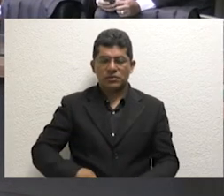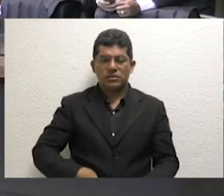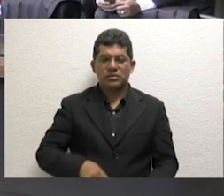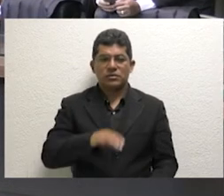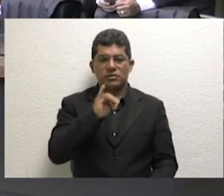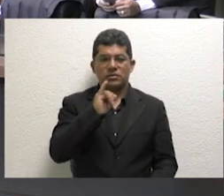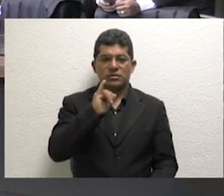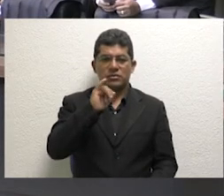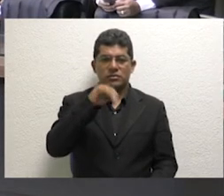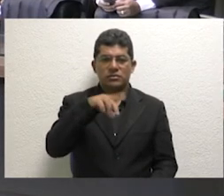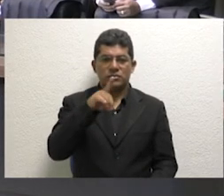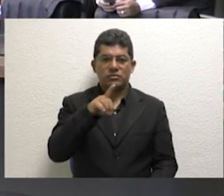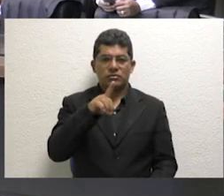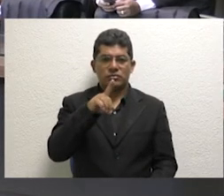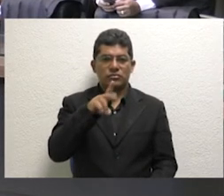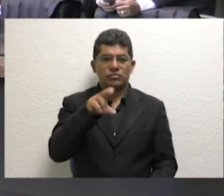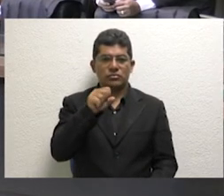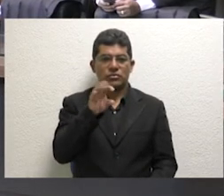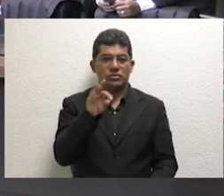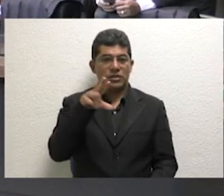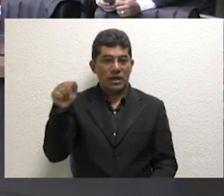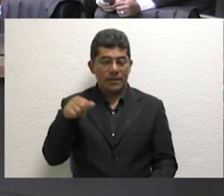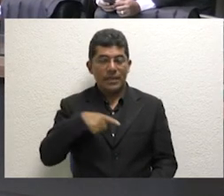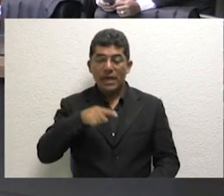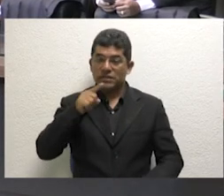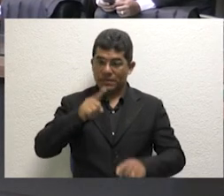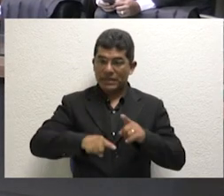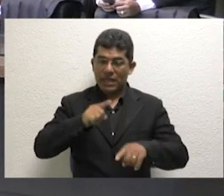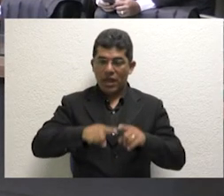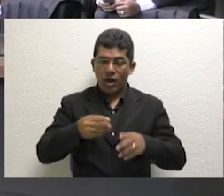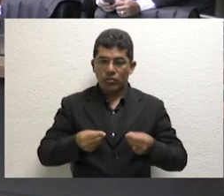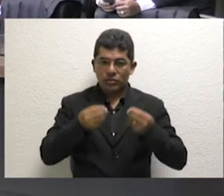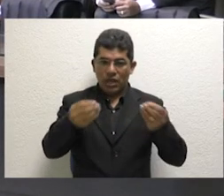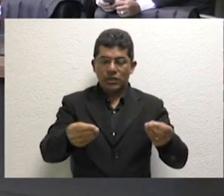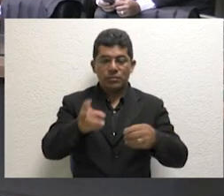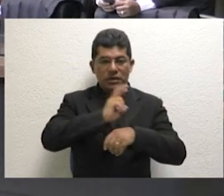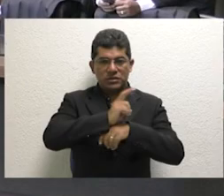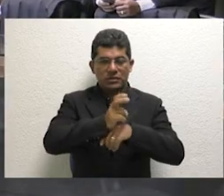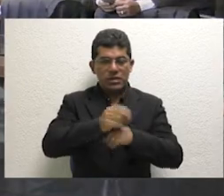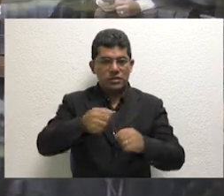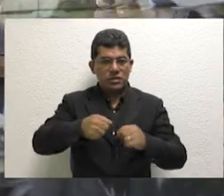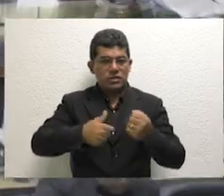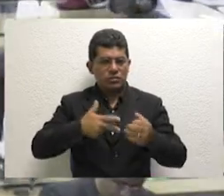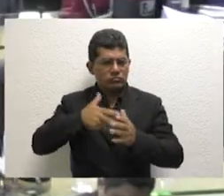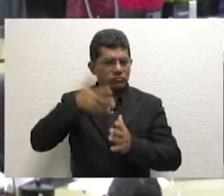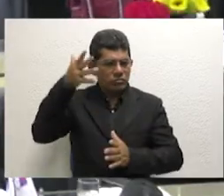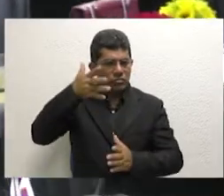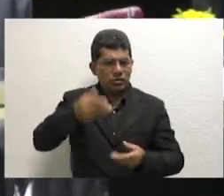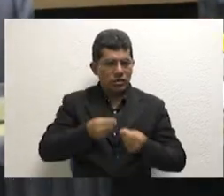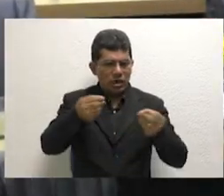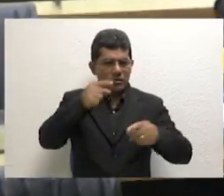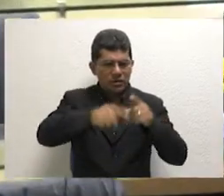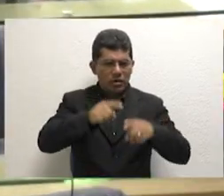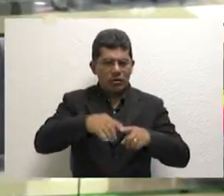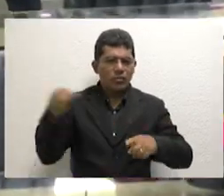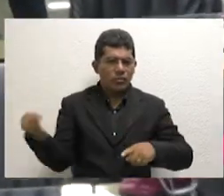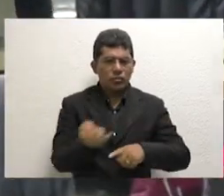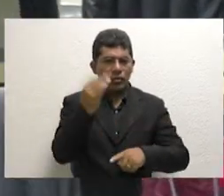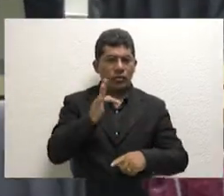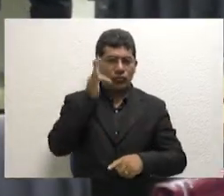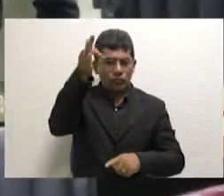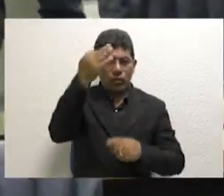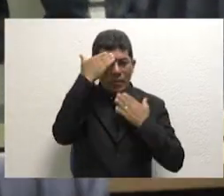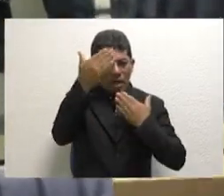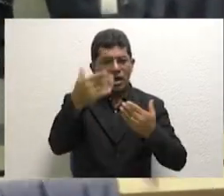franca esse material disponibilizado à assembleia vai ser importante para nortear essa casa nas discussões futuras obrigado